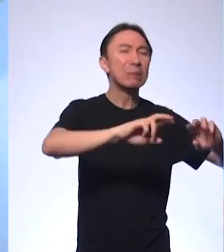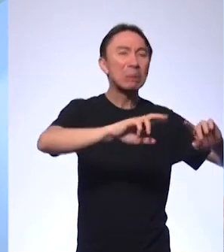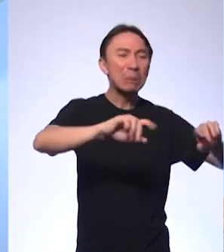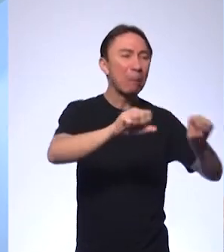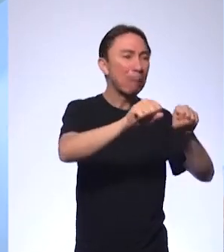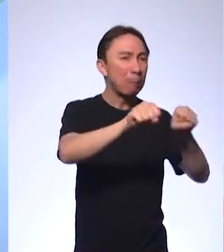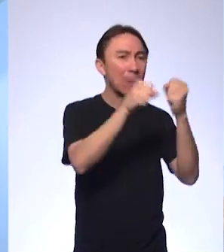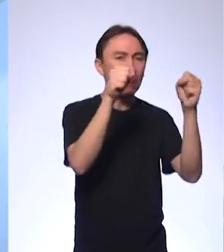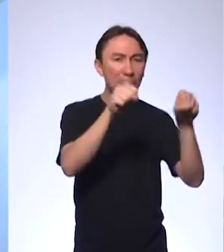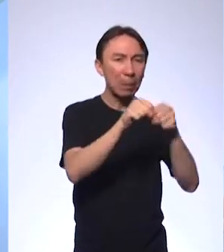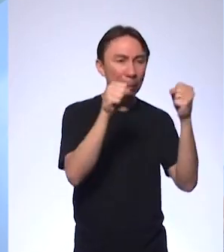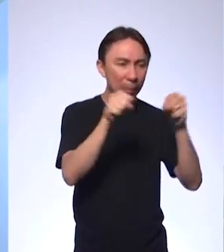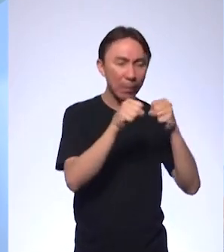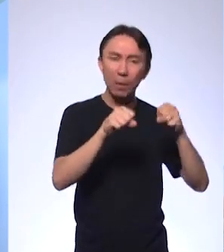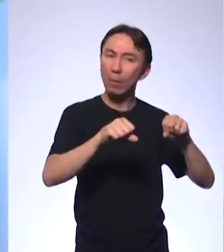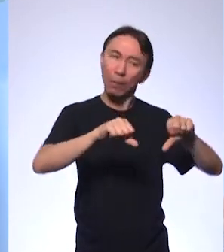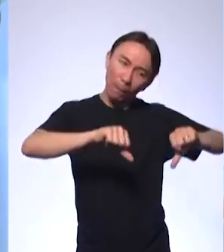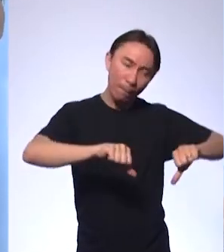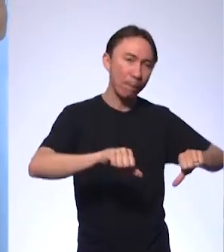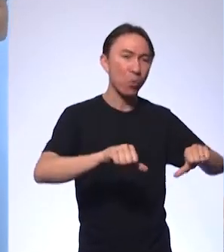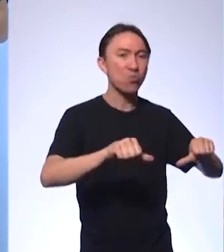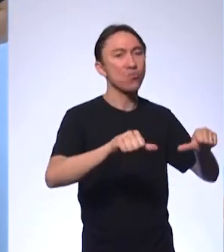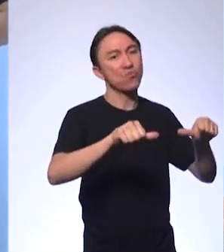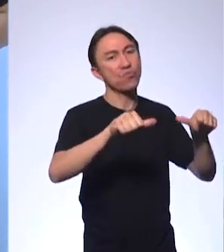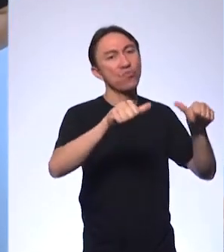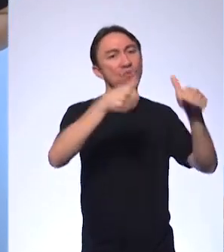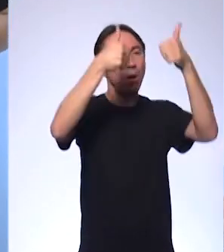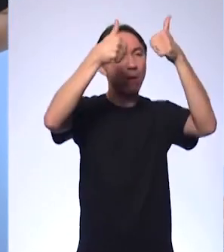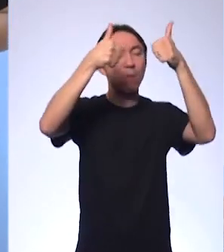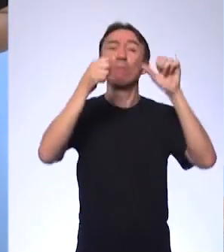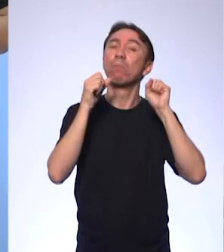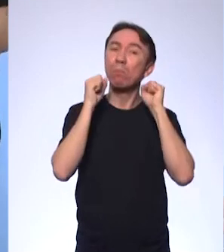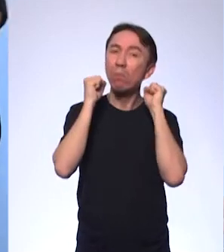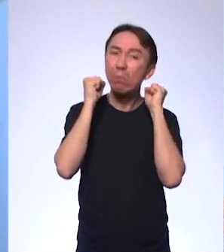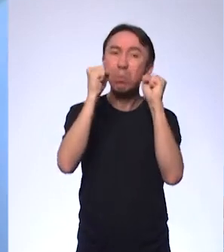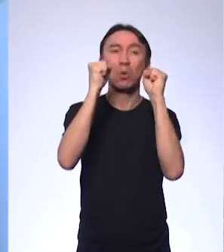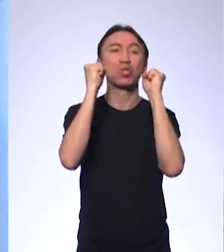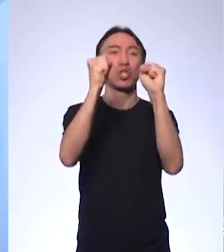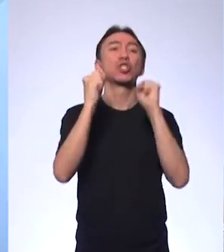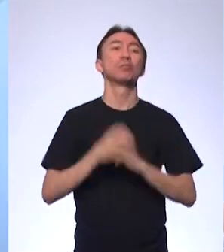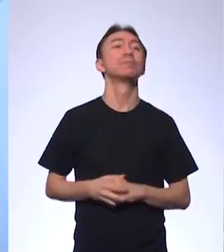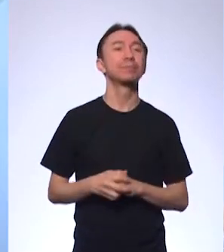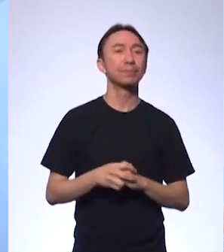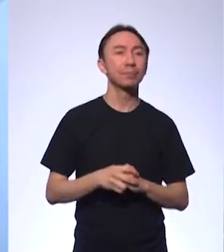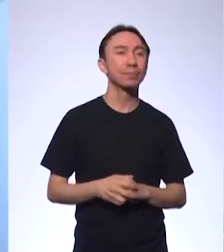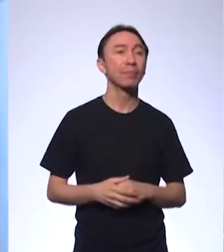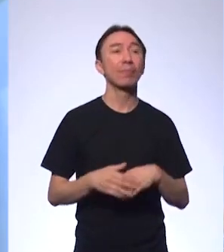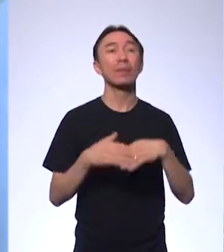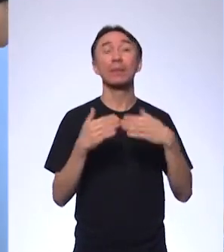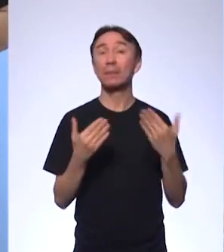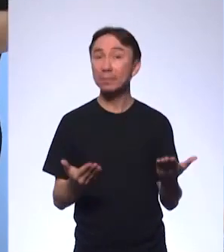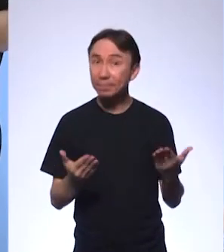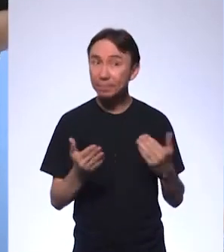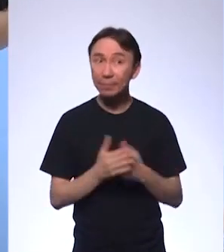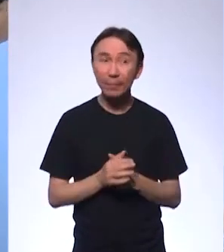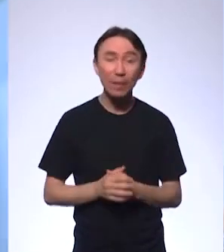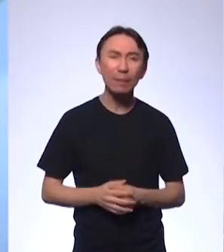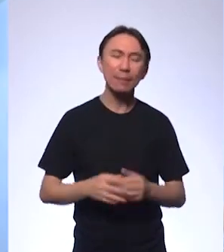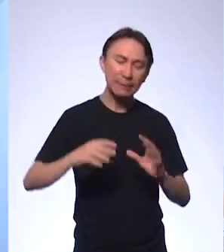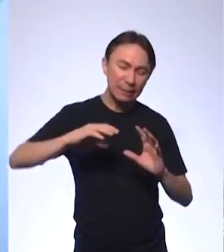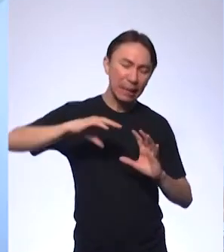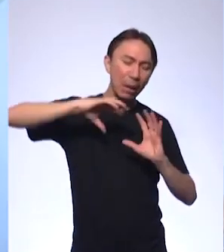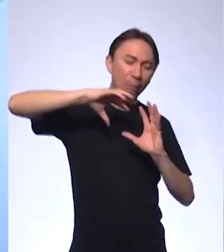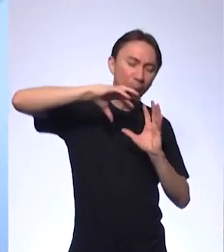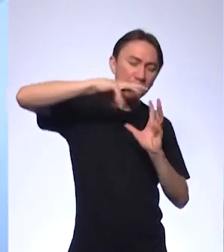degradado cada vez mais. Né? Então, é extremamente importante nesse sentido. Tá? Então, bora lá entender o que é, então,